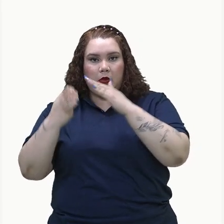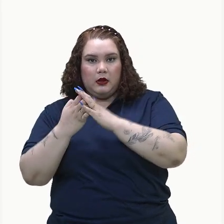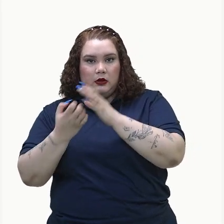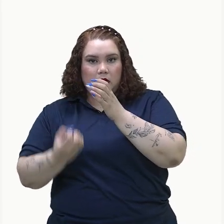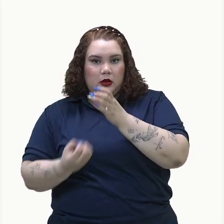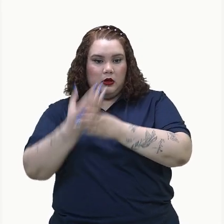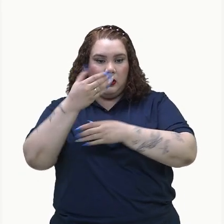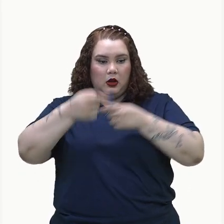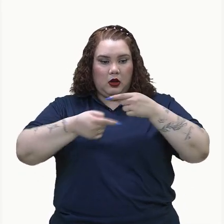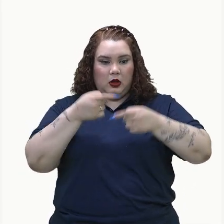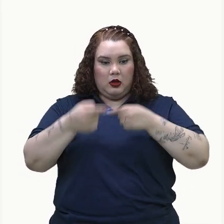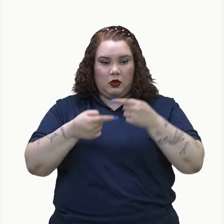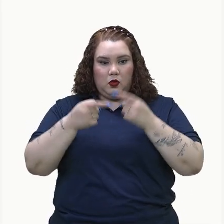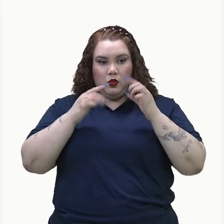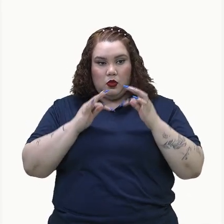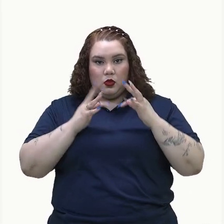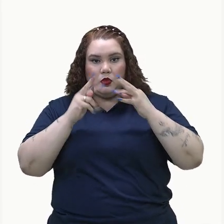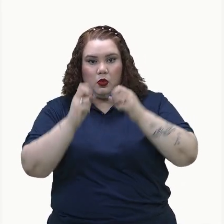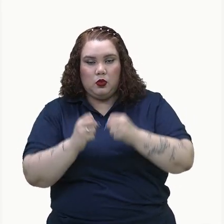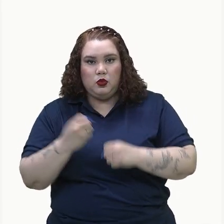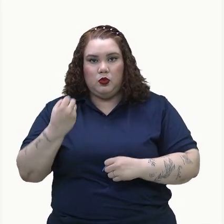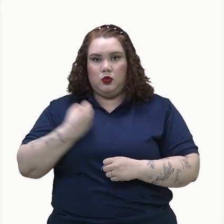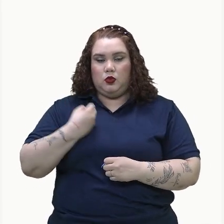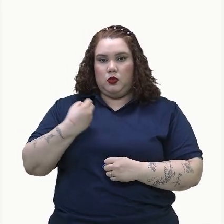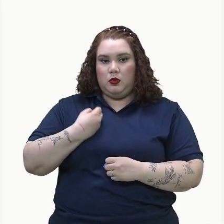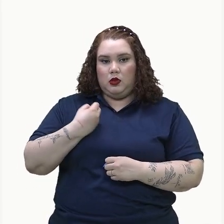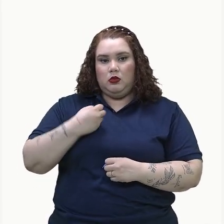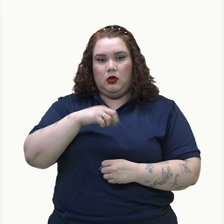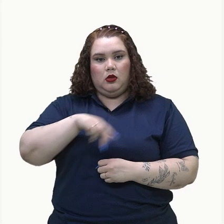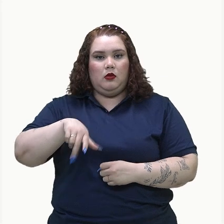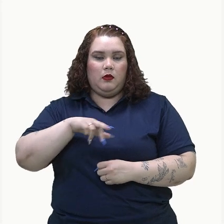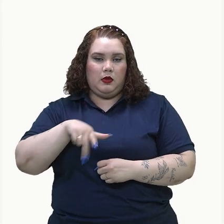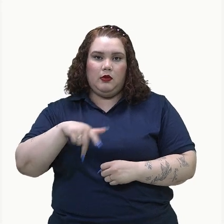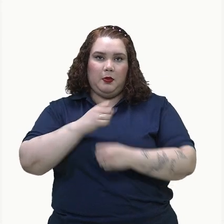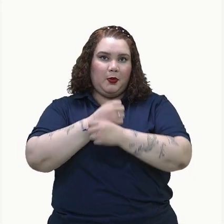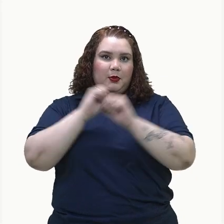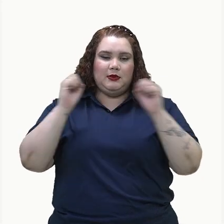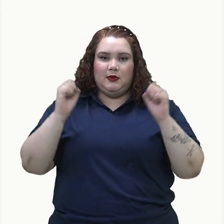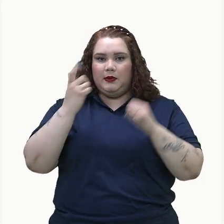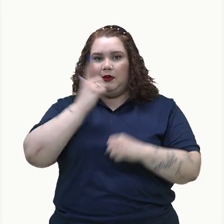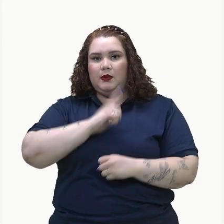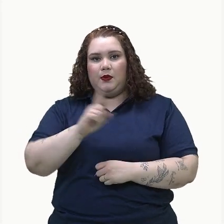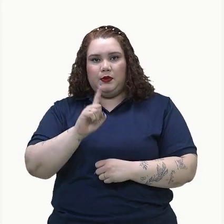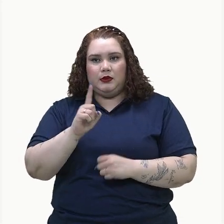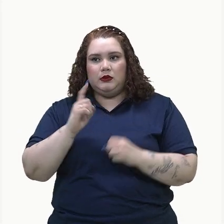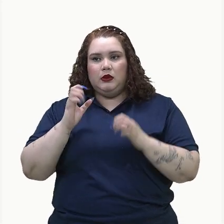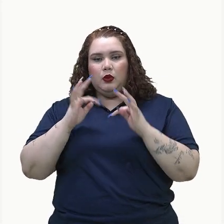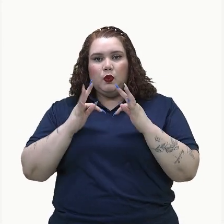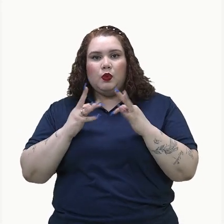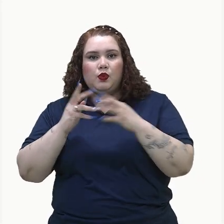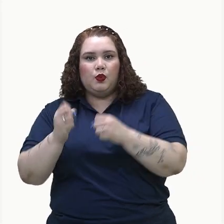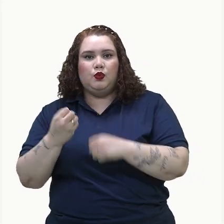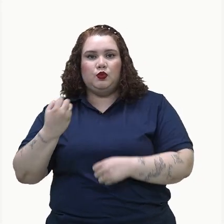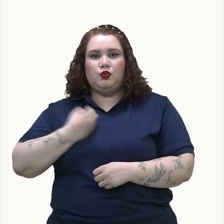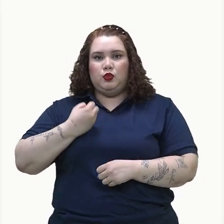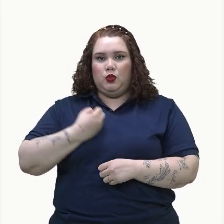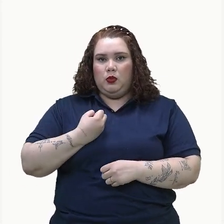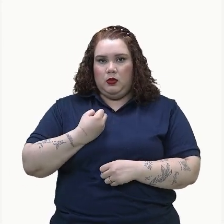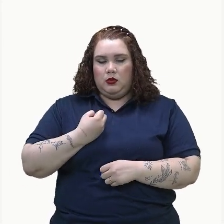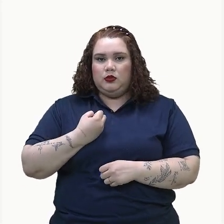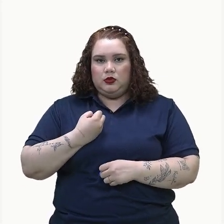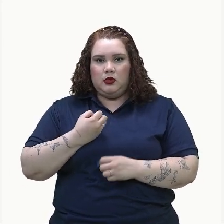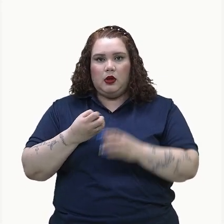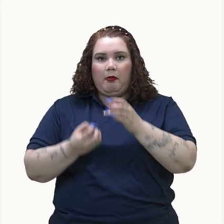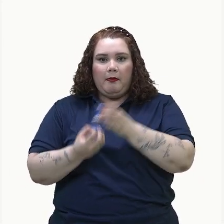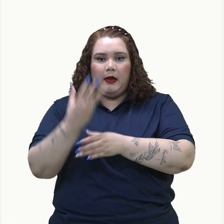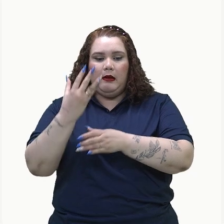produzem resistores de todos os valores existentes. Seria impossível eles fabricarem resistores de todos os valores.